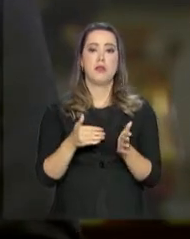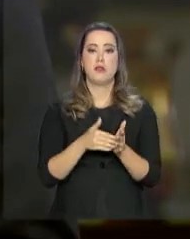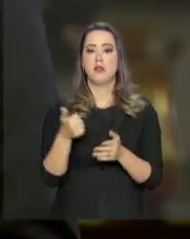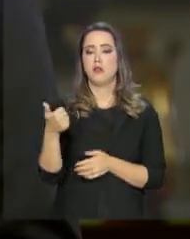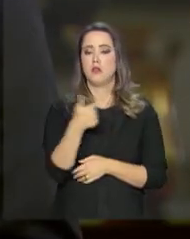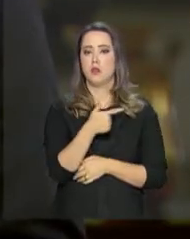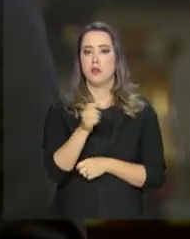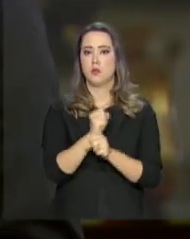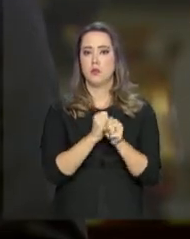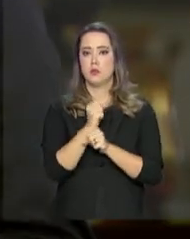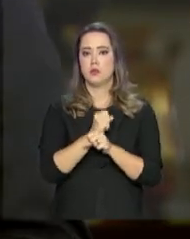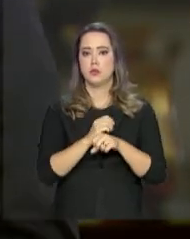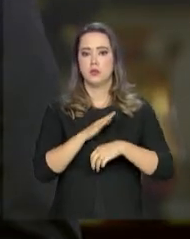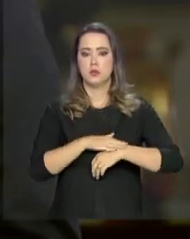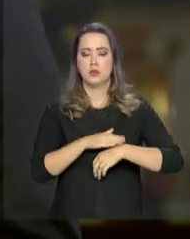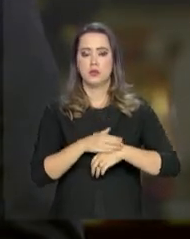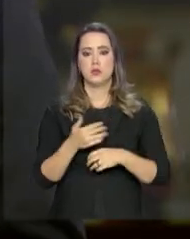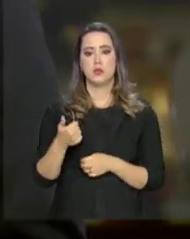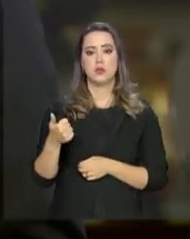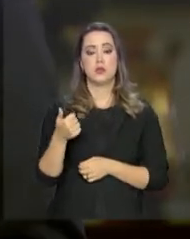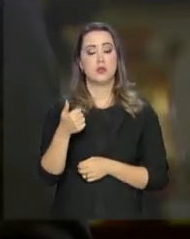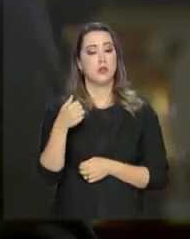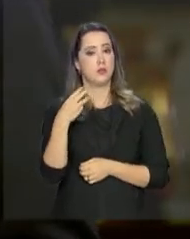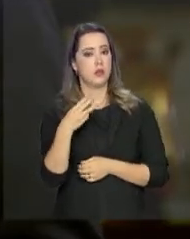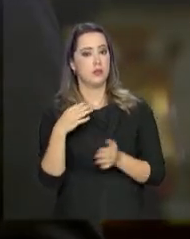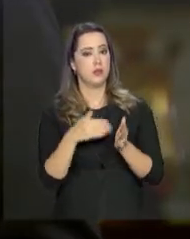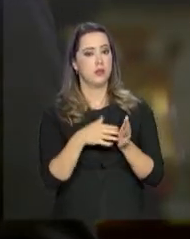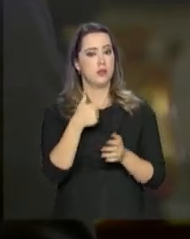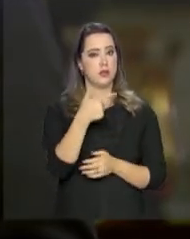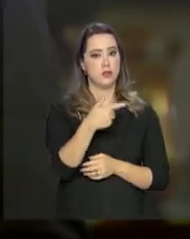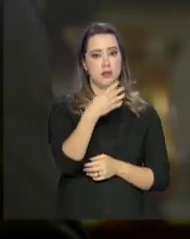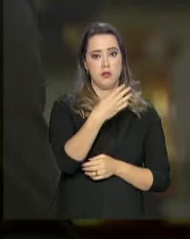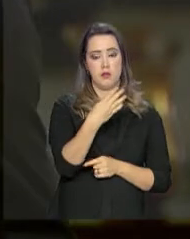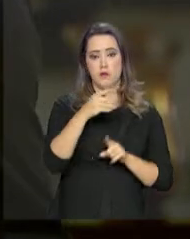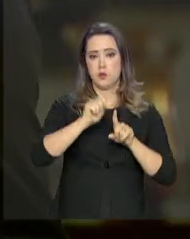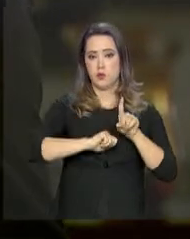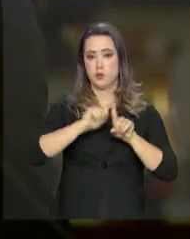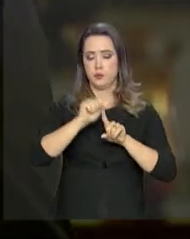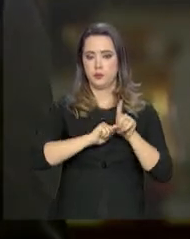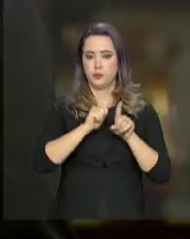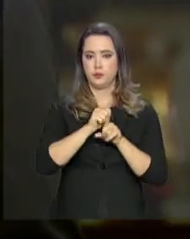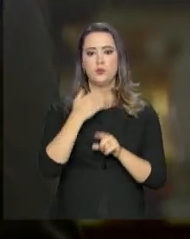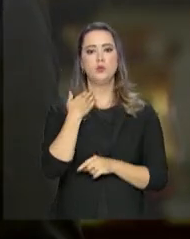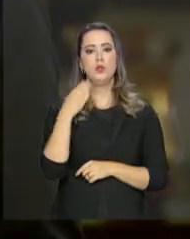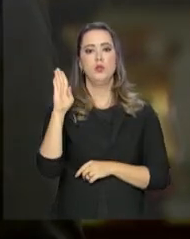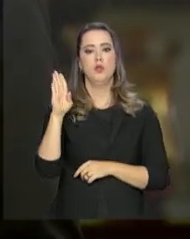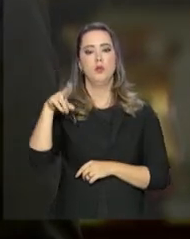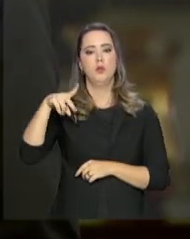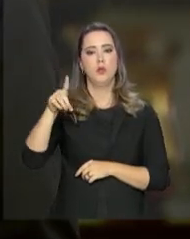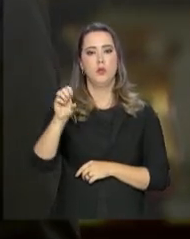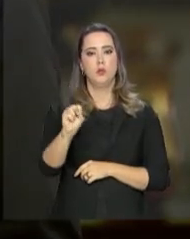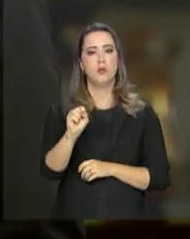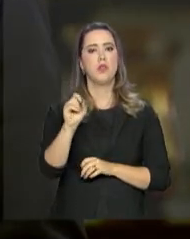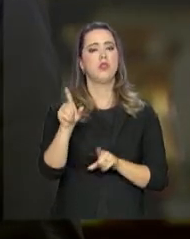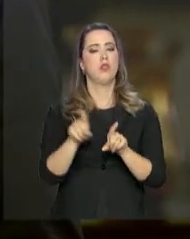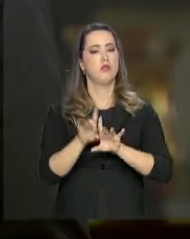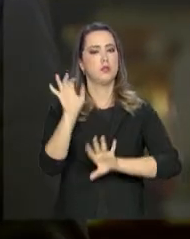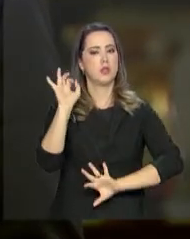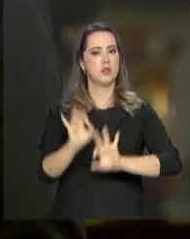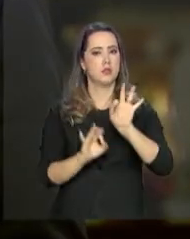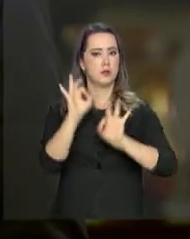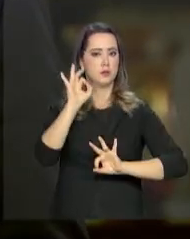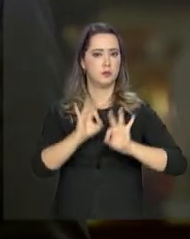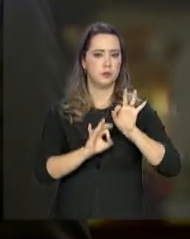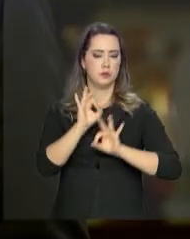e carência entre 3 e 24 meses. O BNDES também está passando por reestruturação